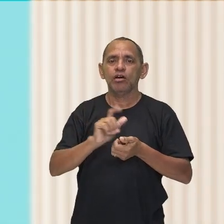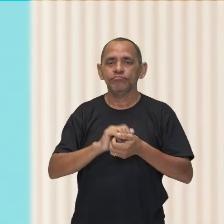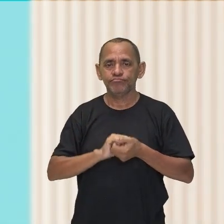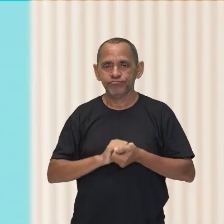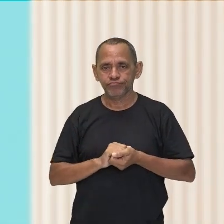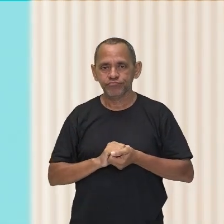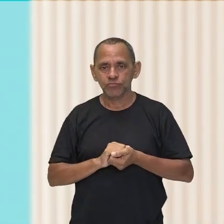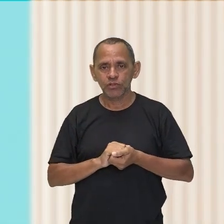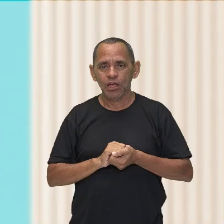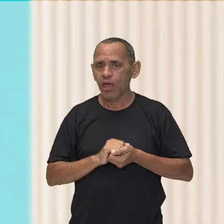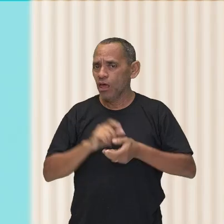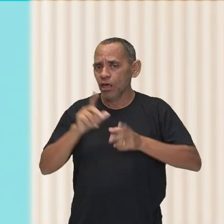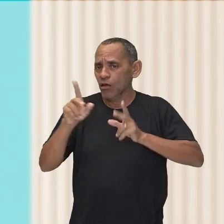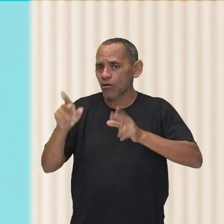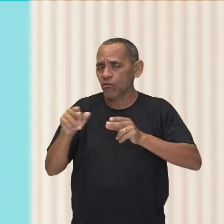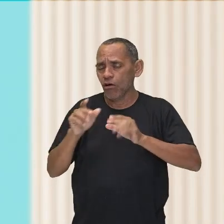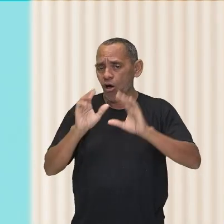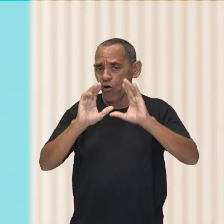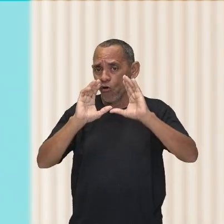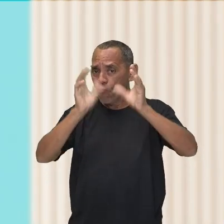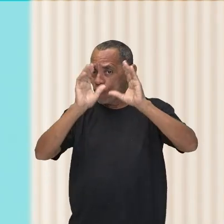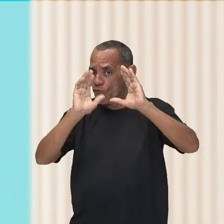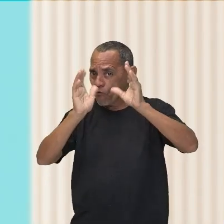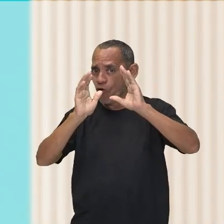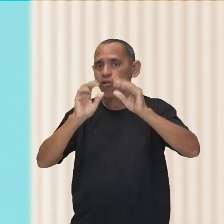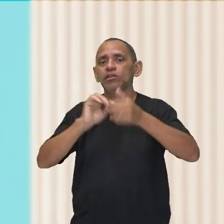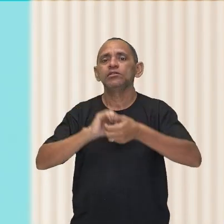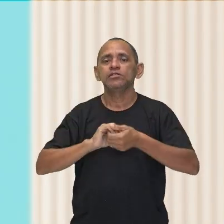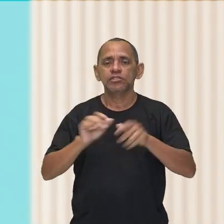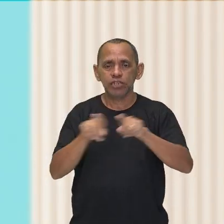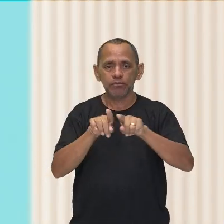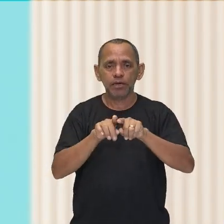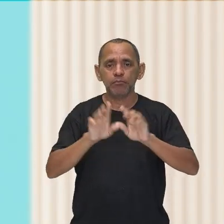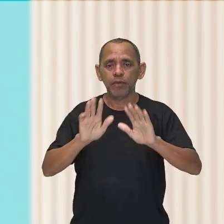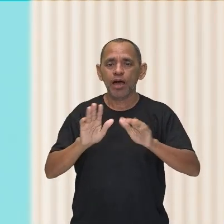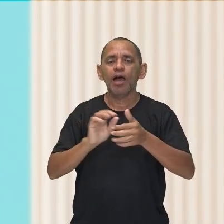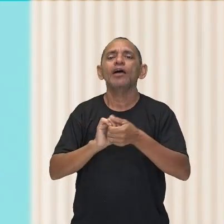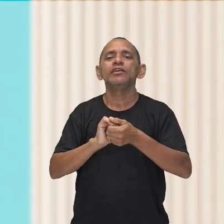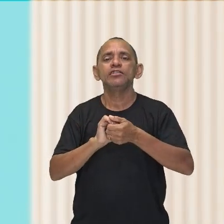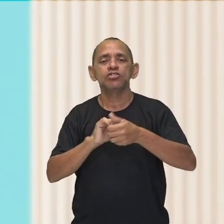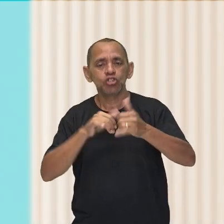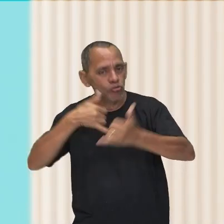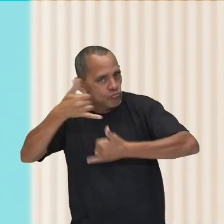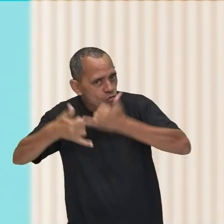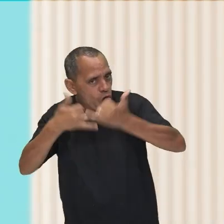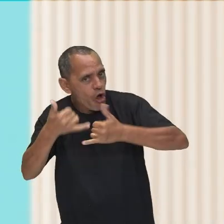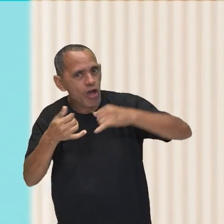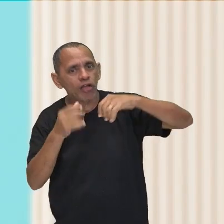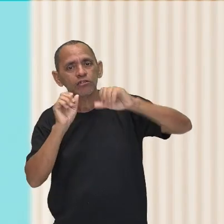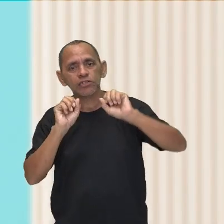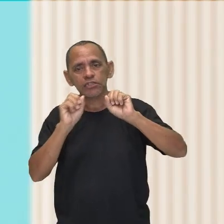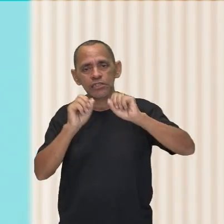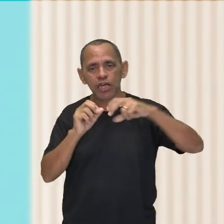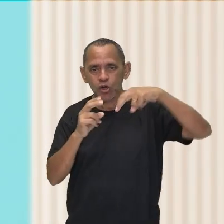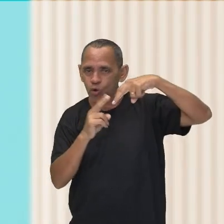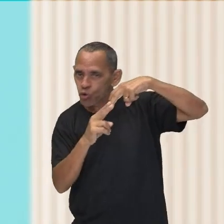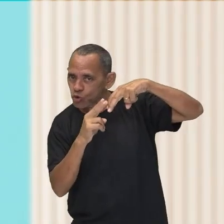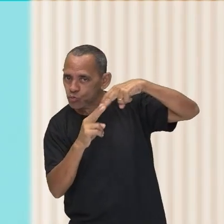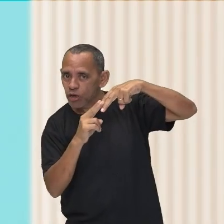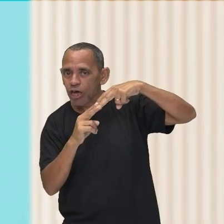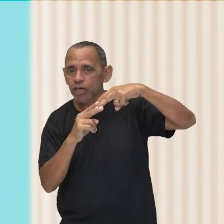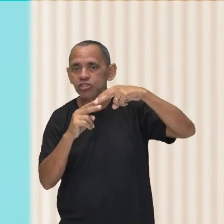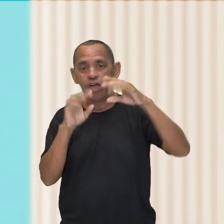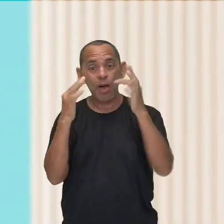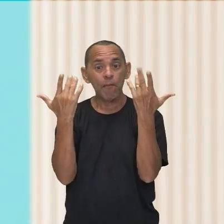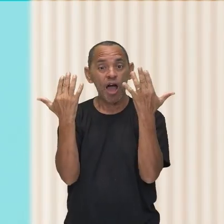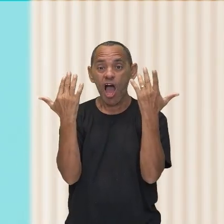de jogar um voleibol, são as mesmas regras do voleibol, só que jogado com os pés. E aí não pode usar as mãos, não pode